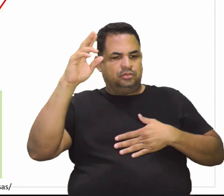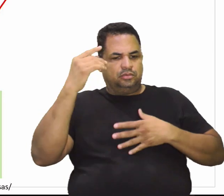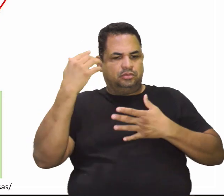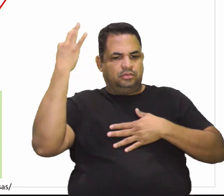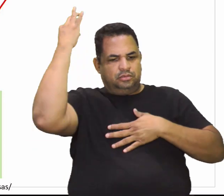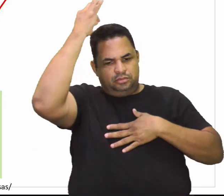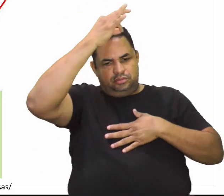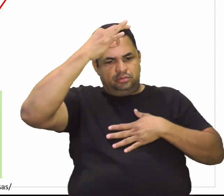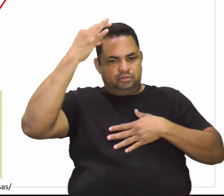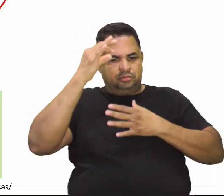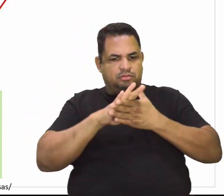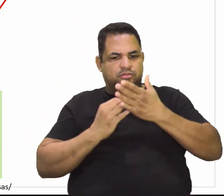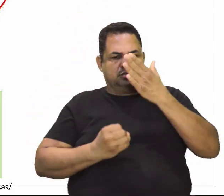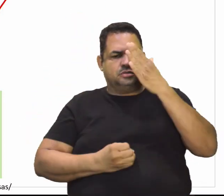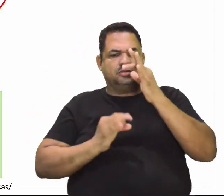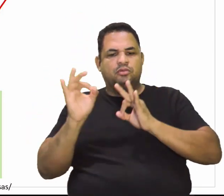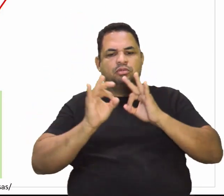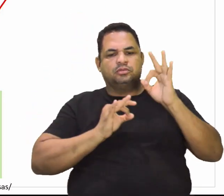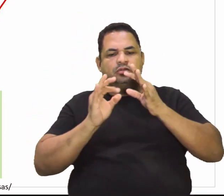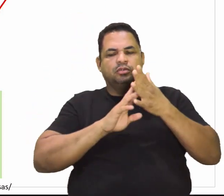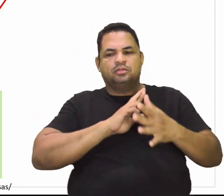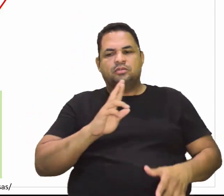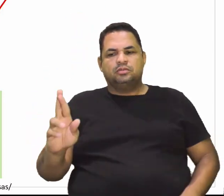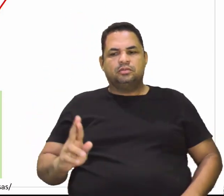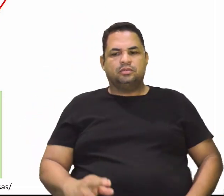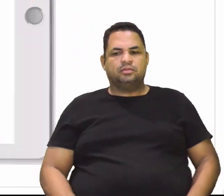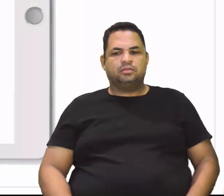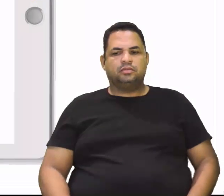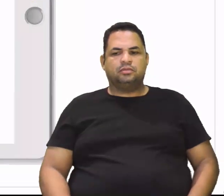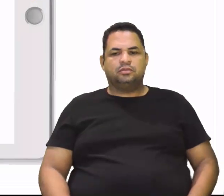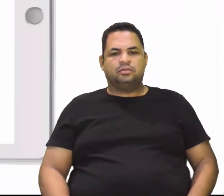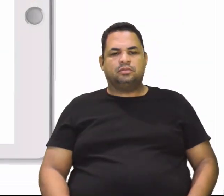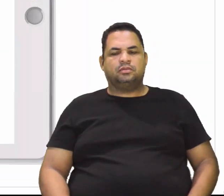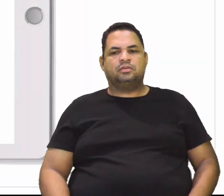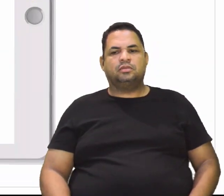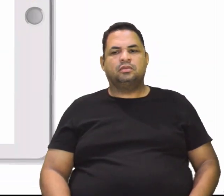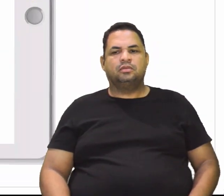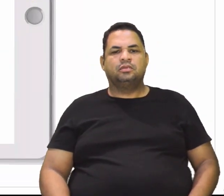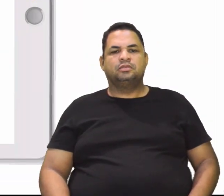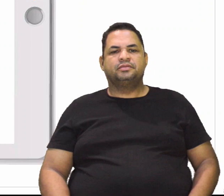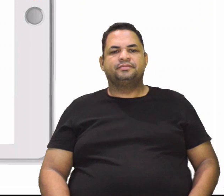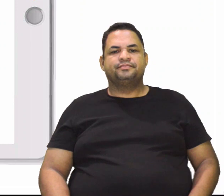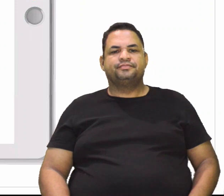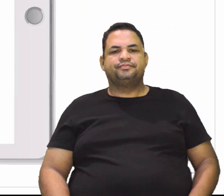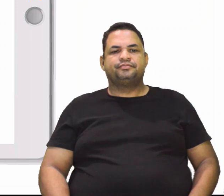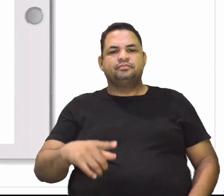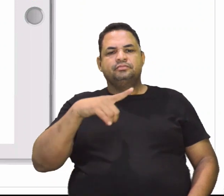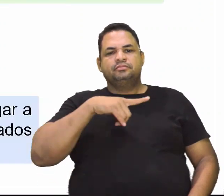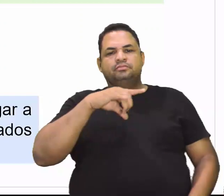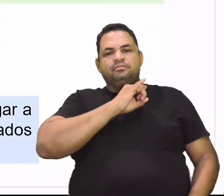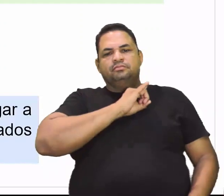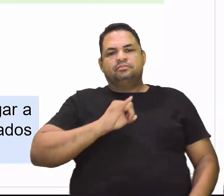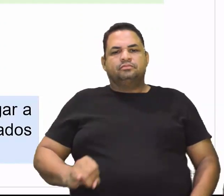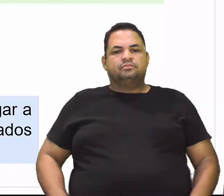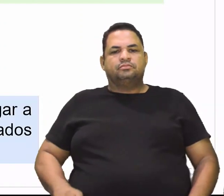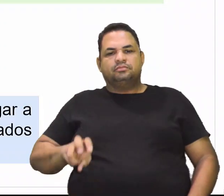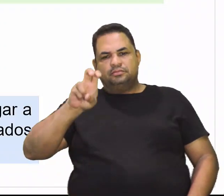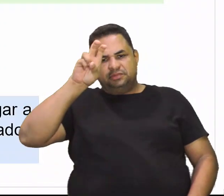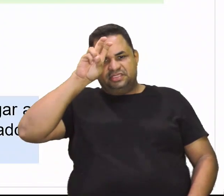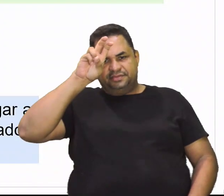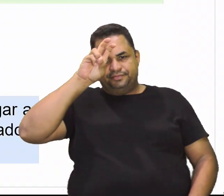da religião. Então, essas são características do persa. Outro, nós temos o Império Egípcio aí, ó.